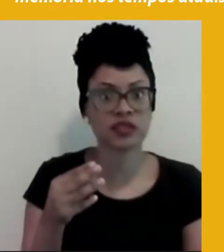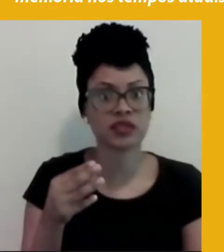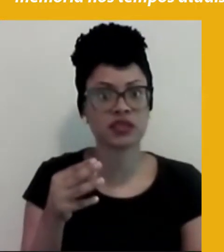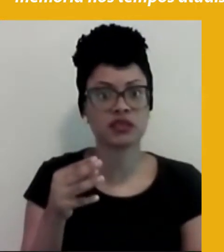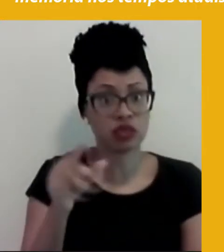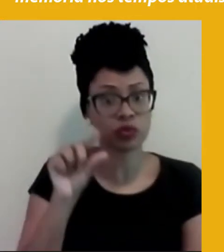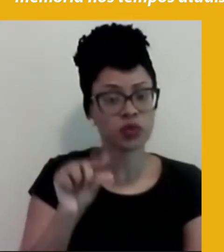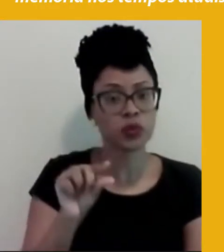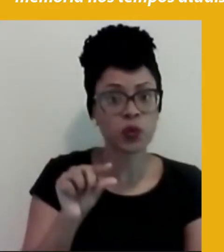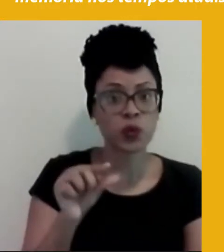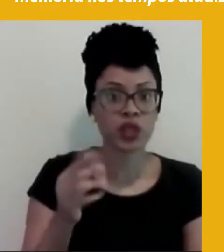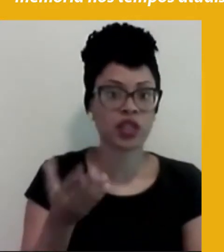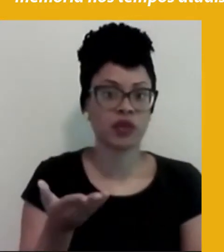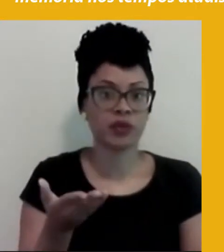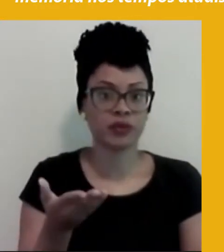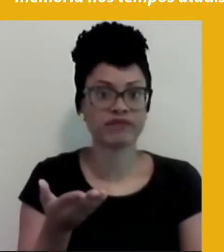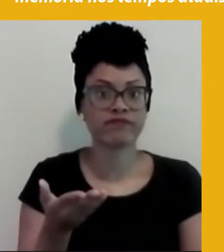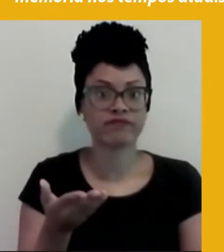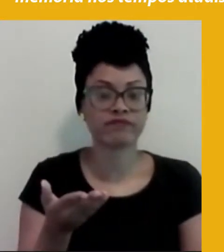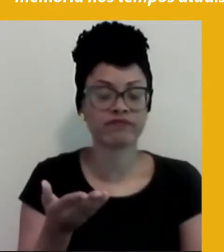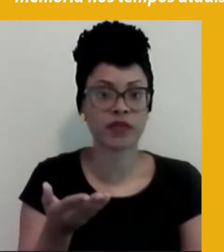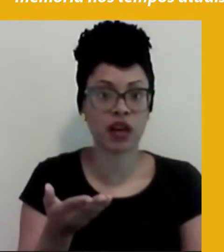cultura, a situação é a mesma.